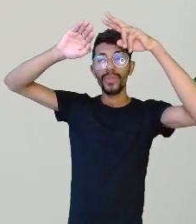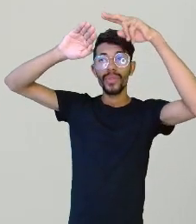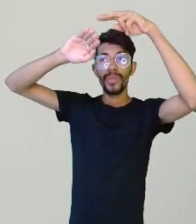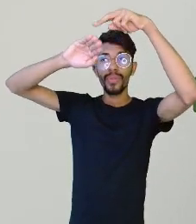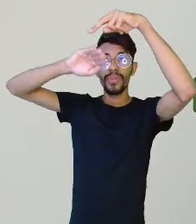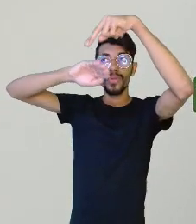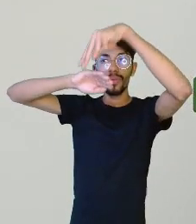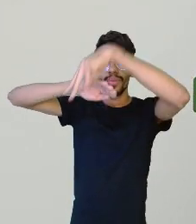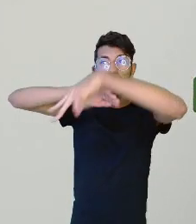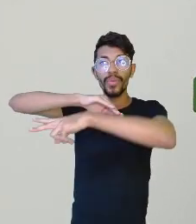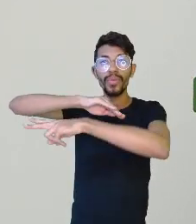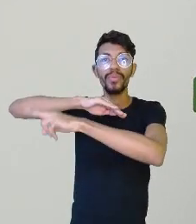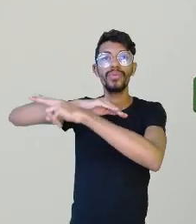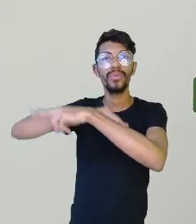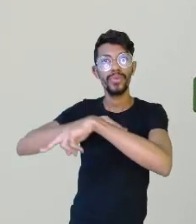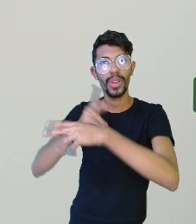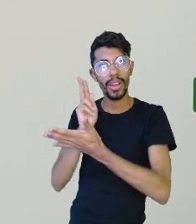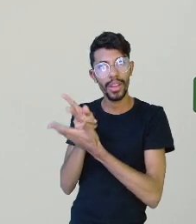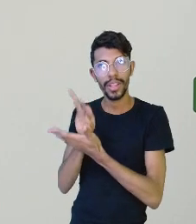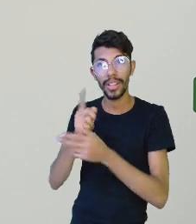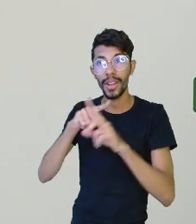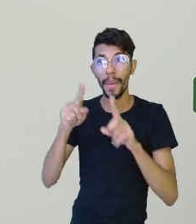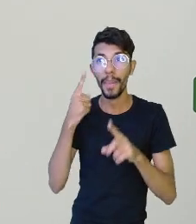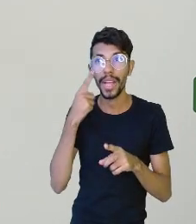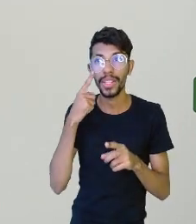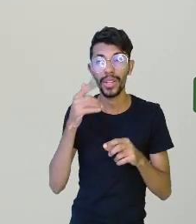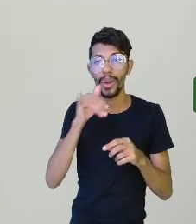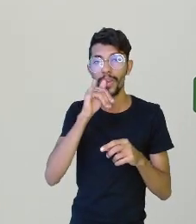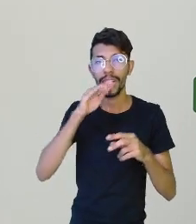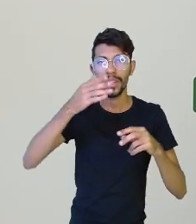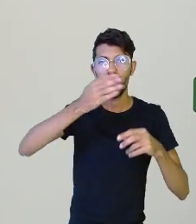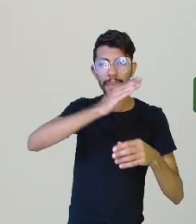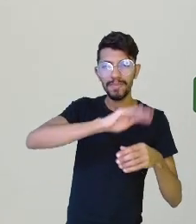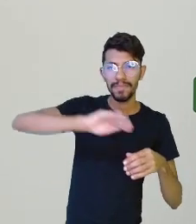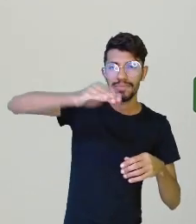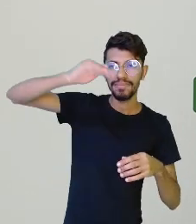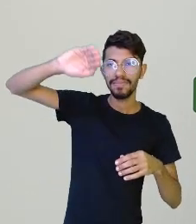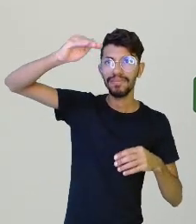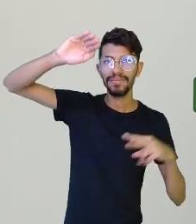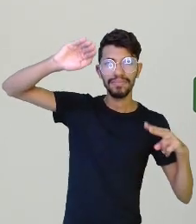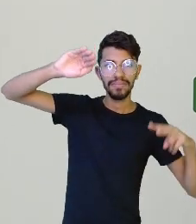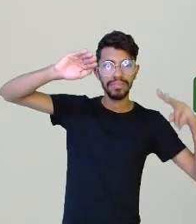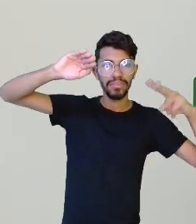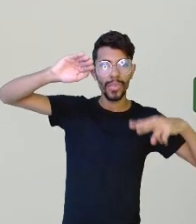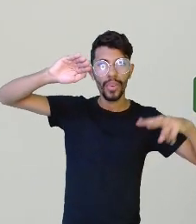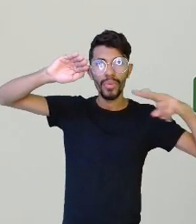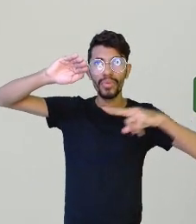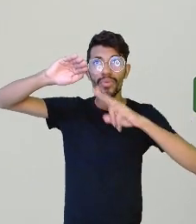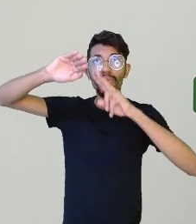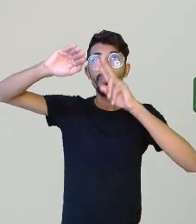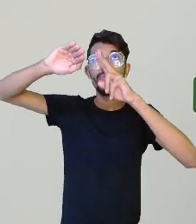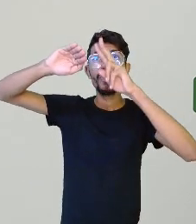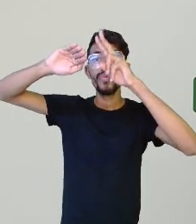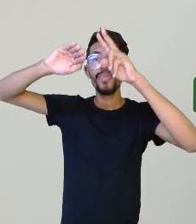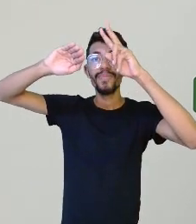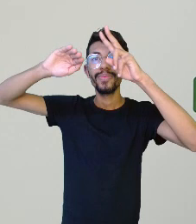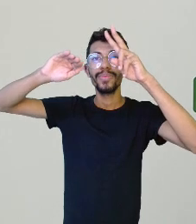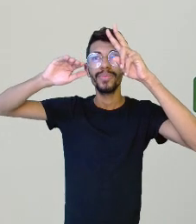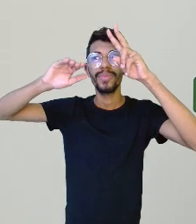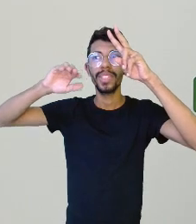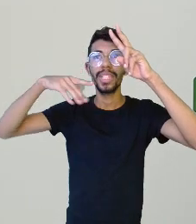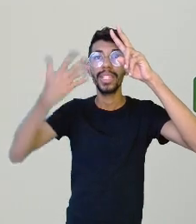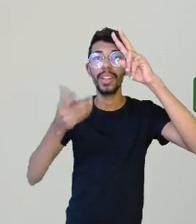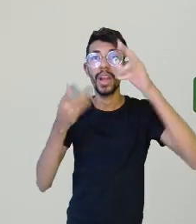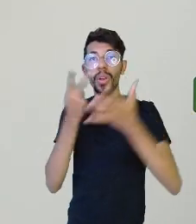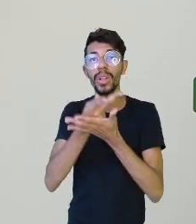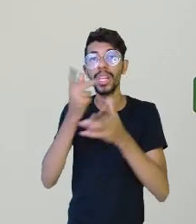elevações e seguir o seu curso. Só que quando ele sobe, ele vai ficando ali mais próximo à atmosfera, ele vai